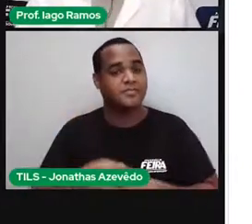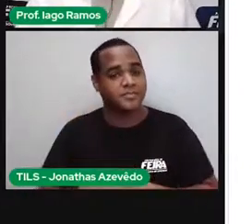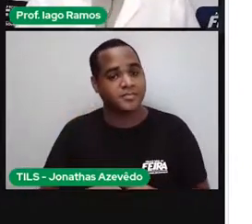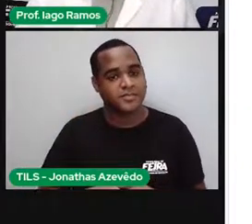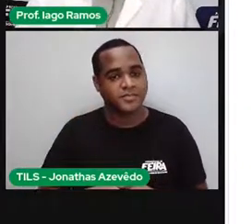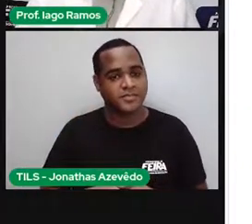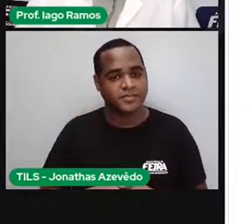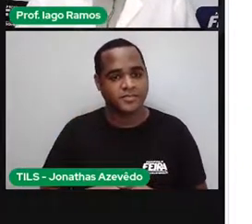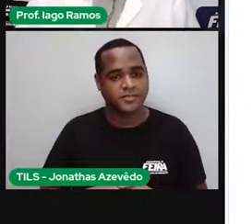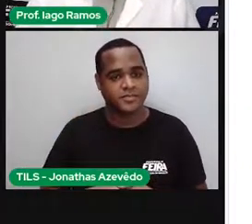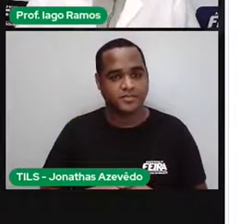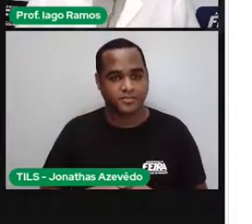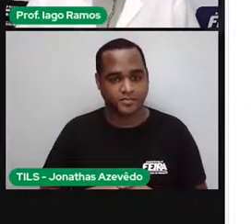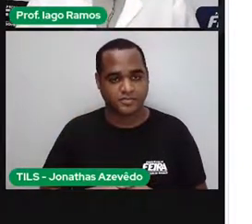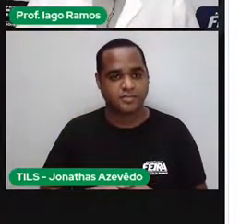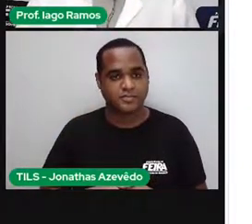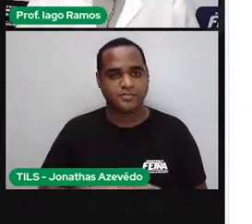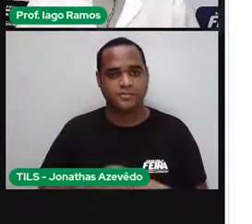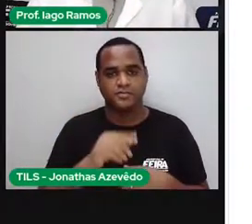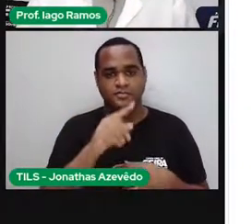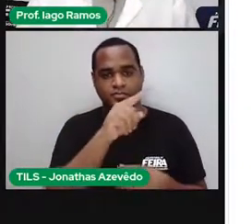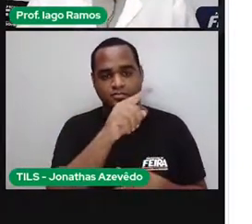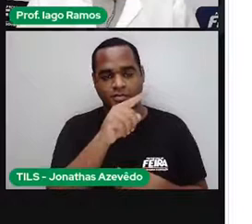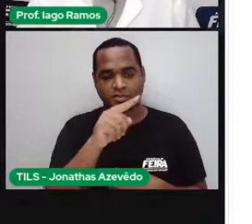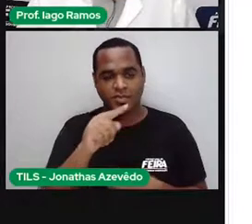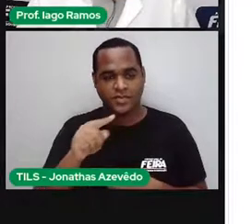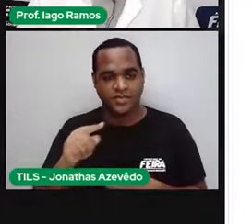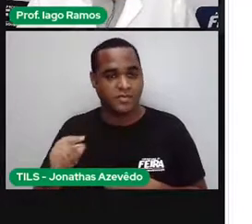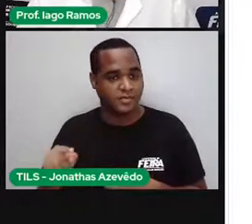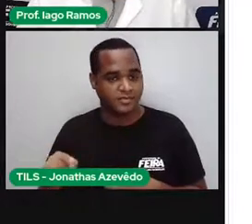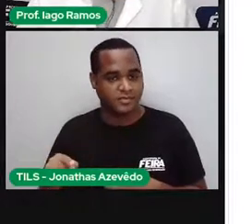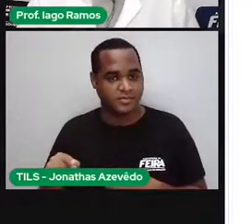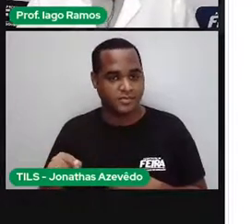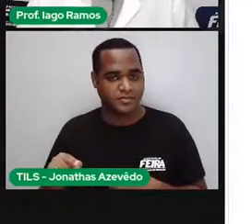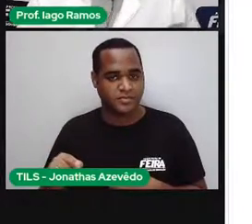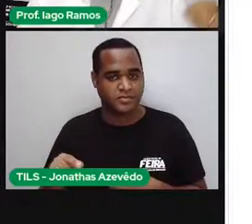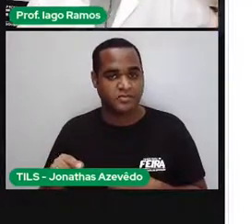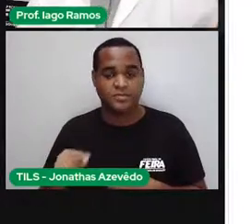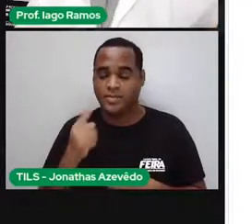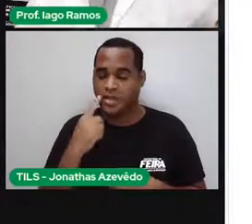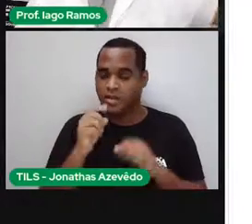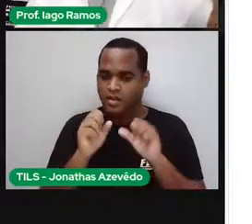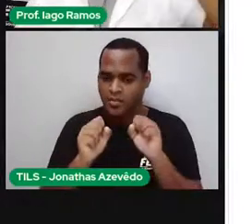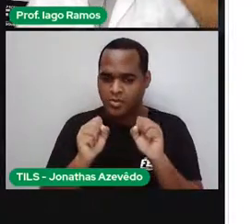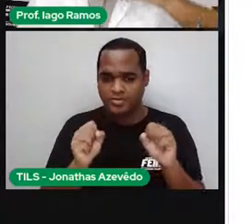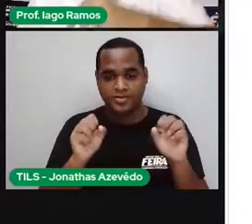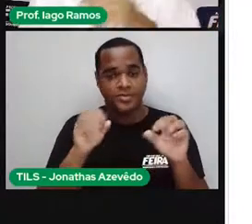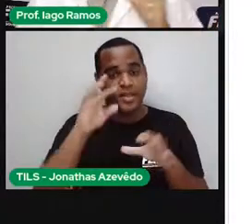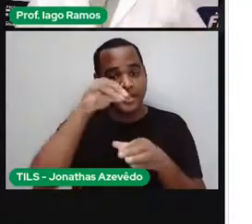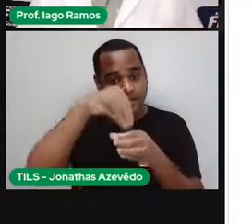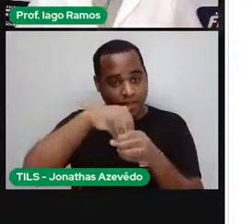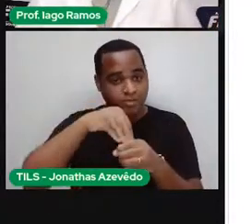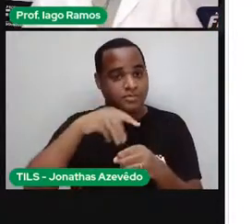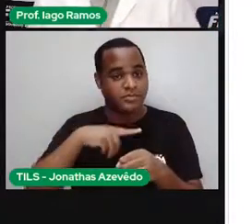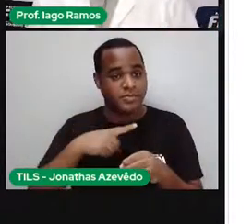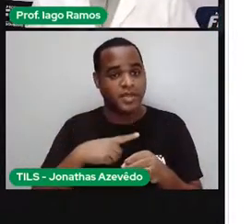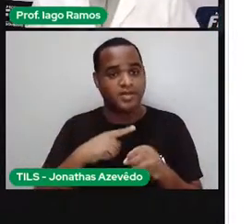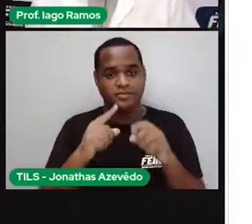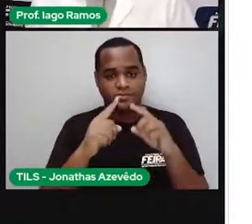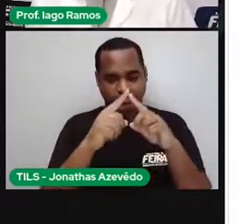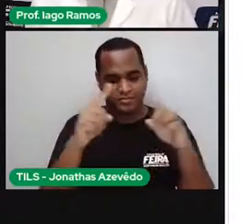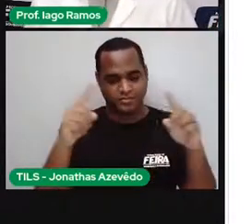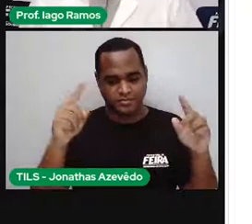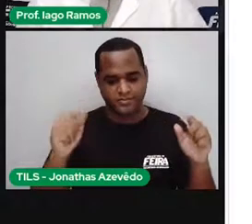diagonal é esse segmento aqui ó O que passa inclinado por dentro do